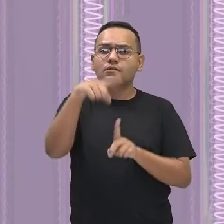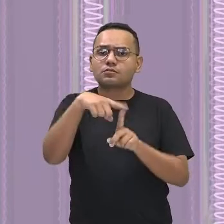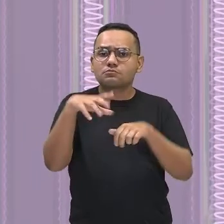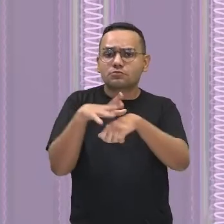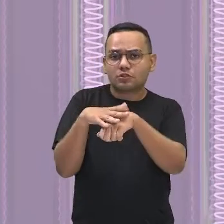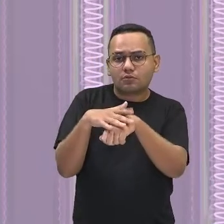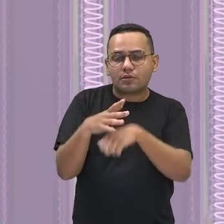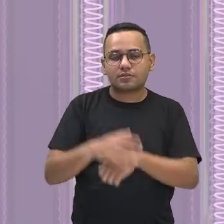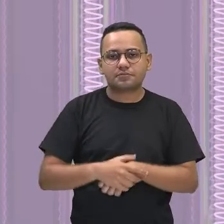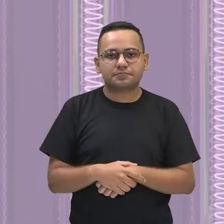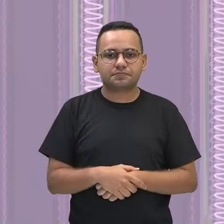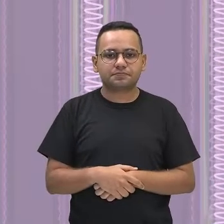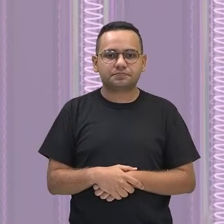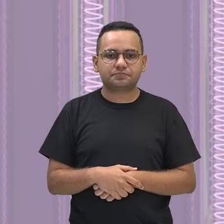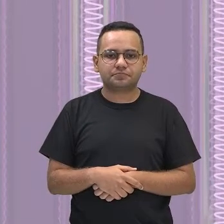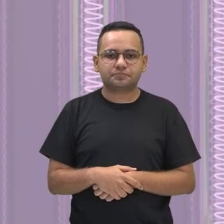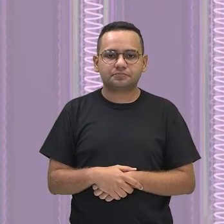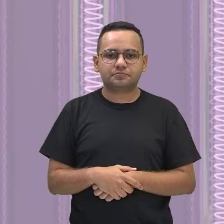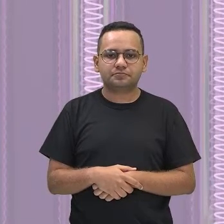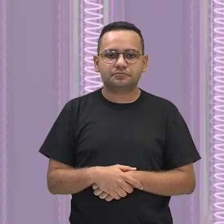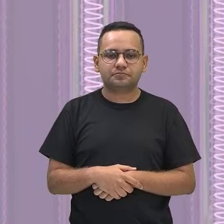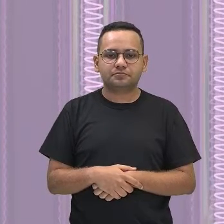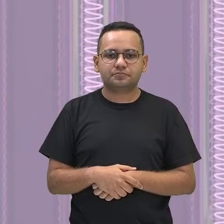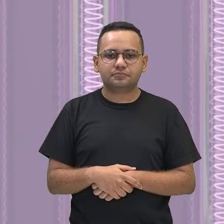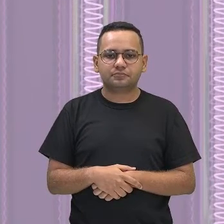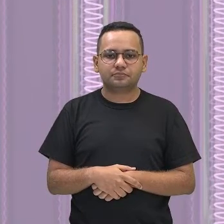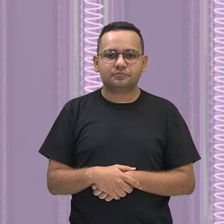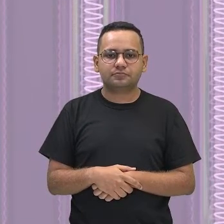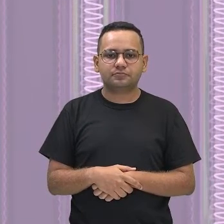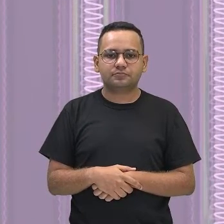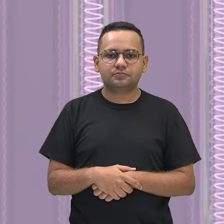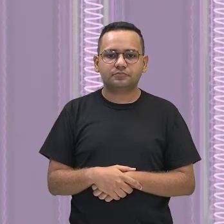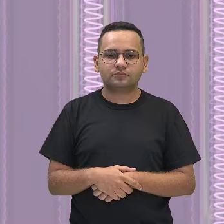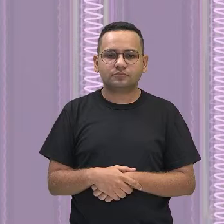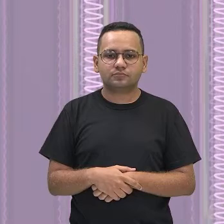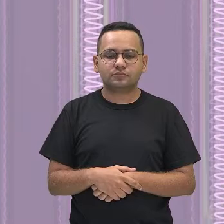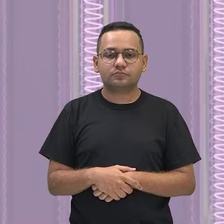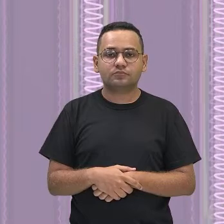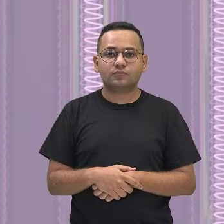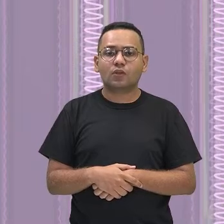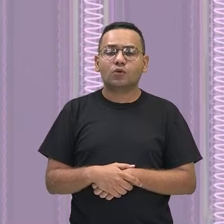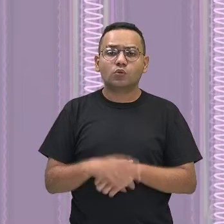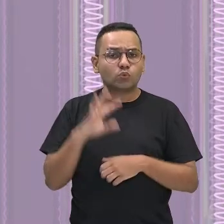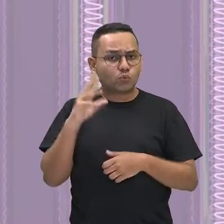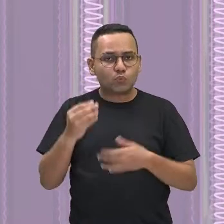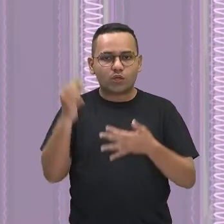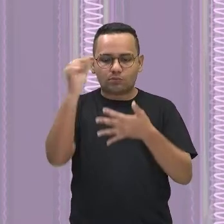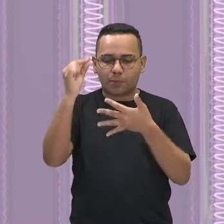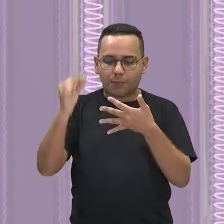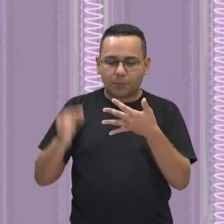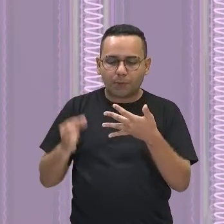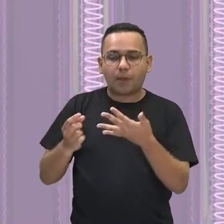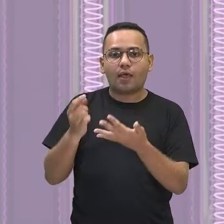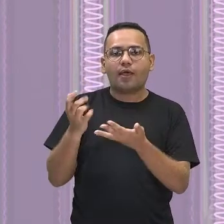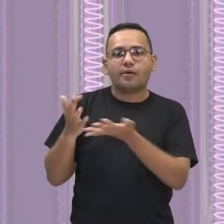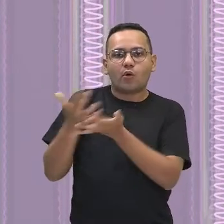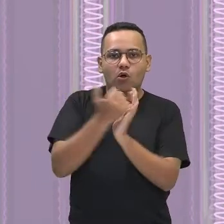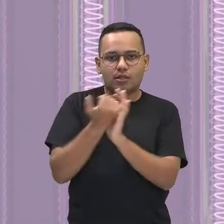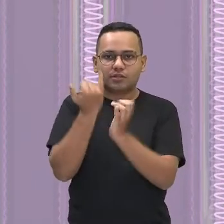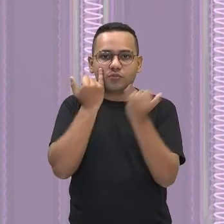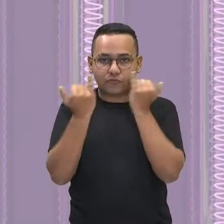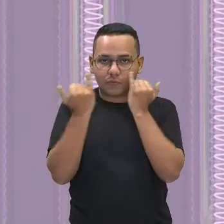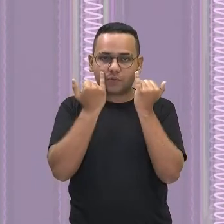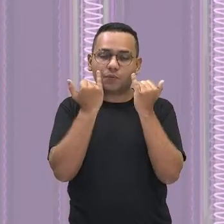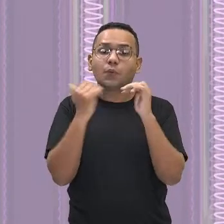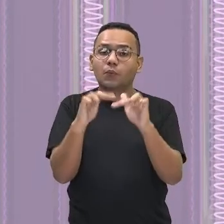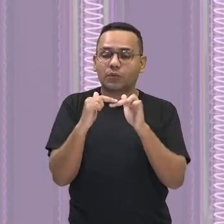estão, né, envolvendo ali essa área. Então, tudo isso faz